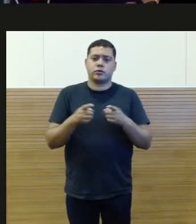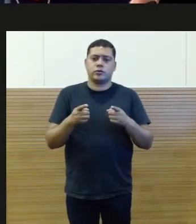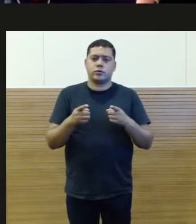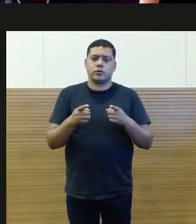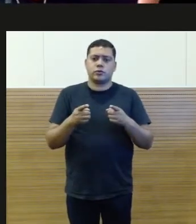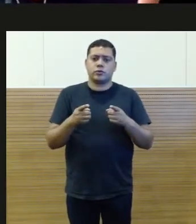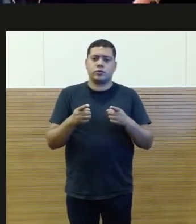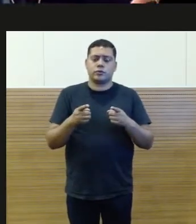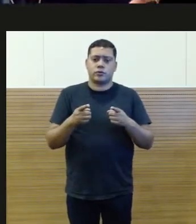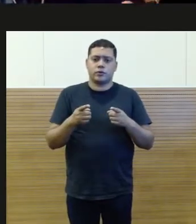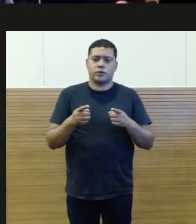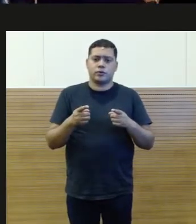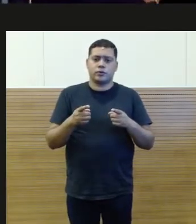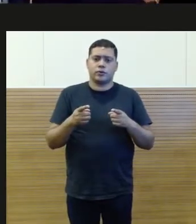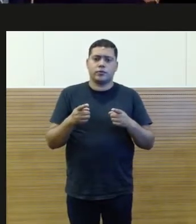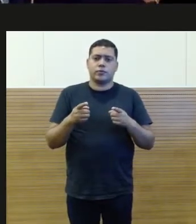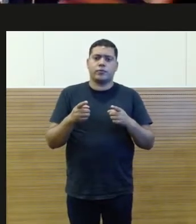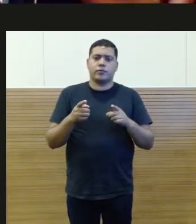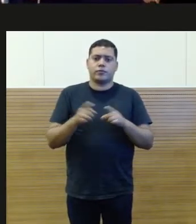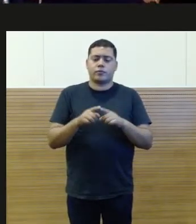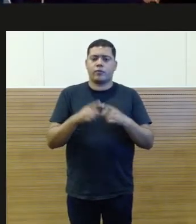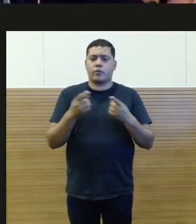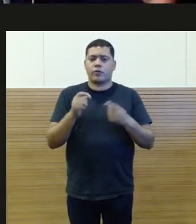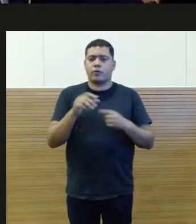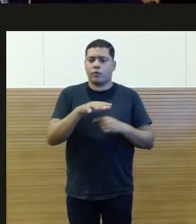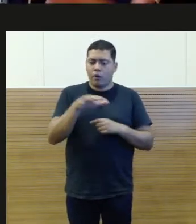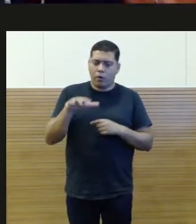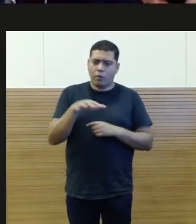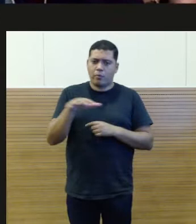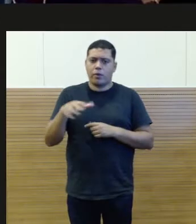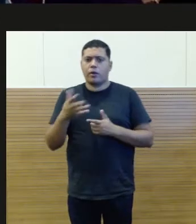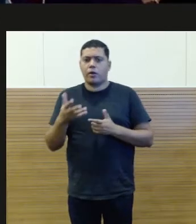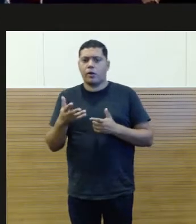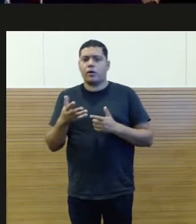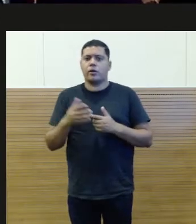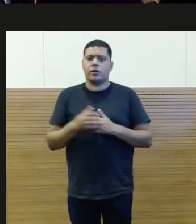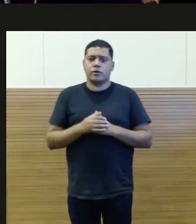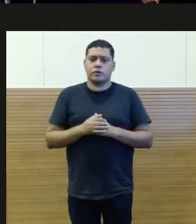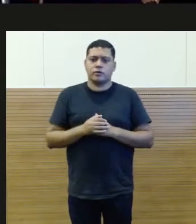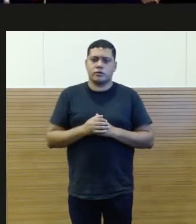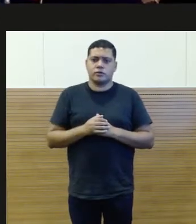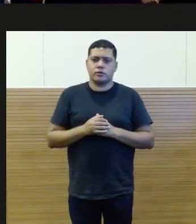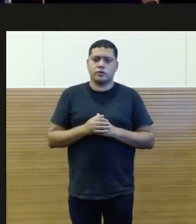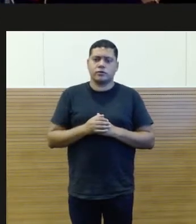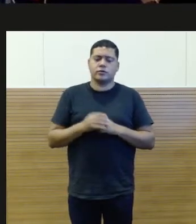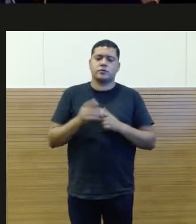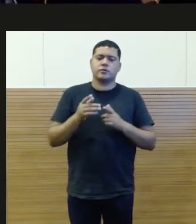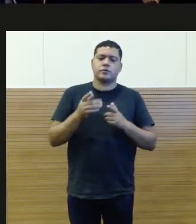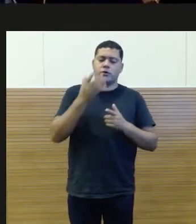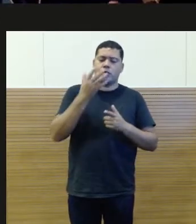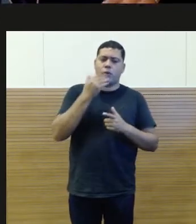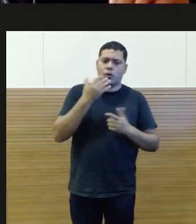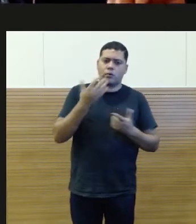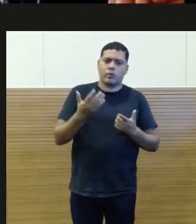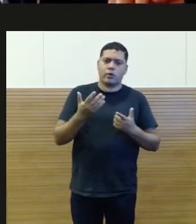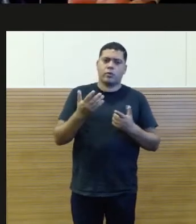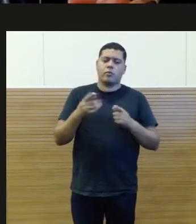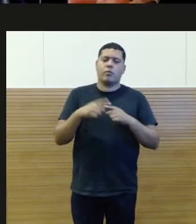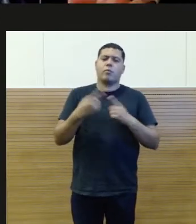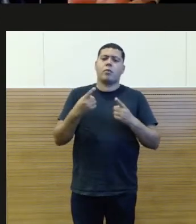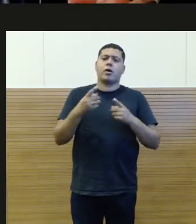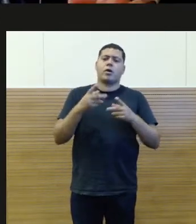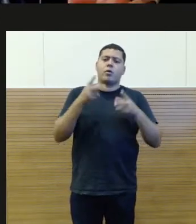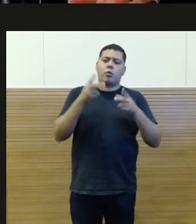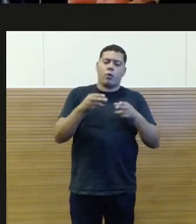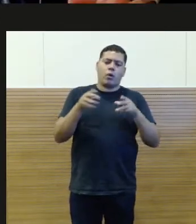gorduras trans, e também aos nutrientes protetores, proteínas, fibras, micronutrientes. Mas,